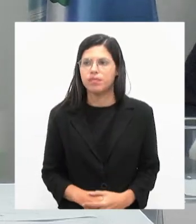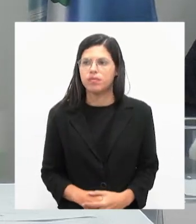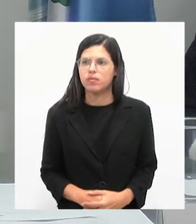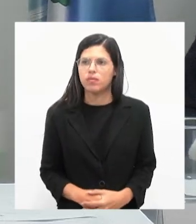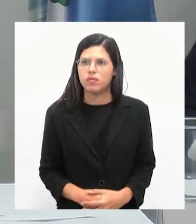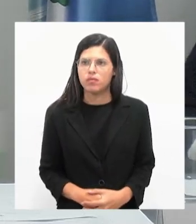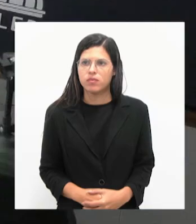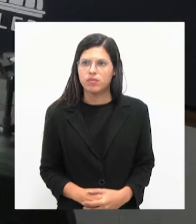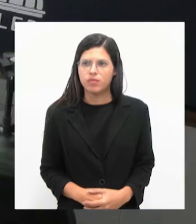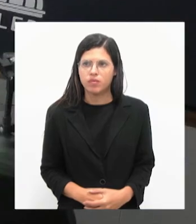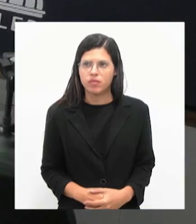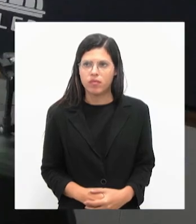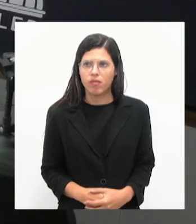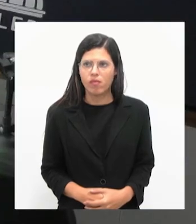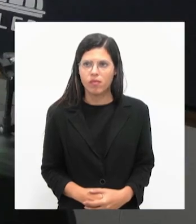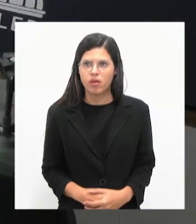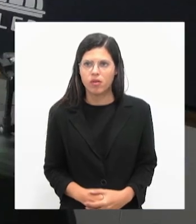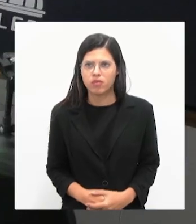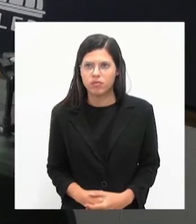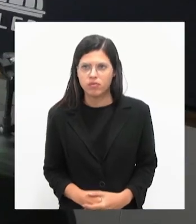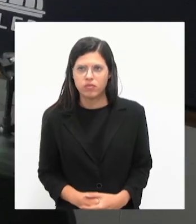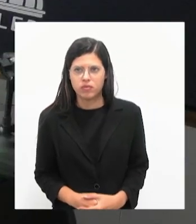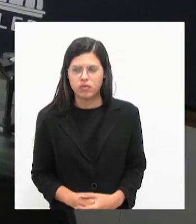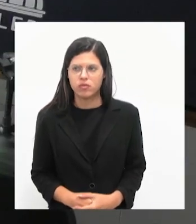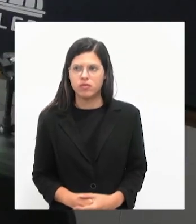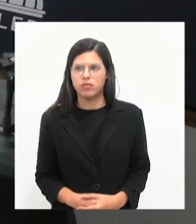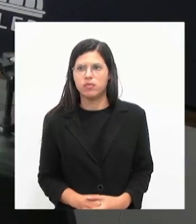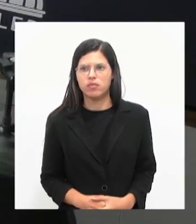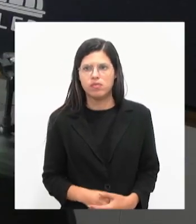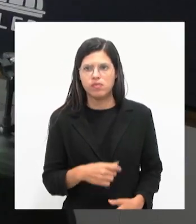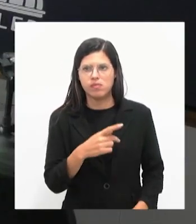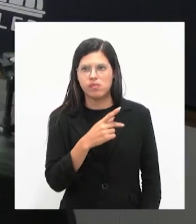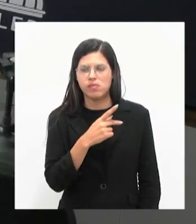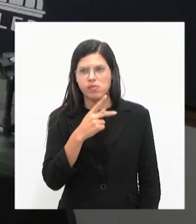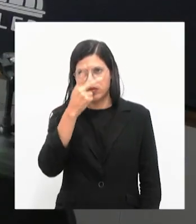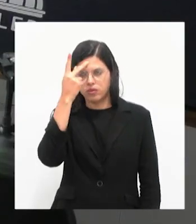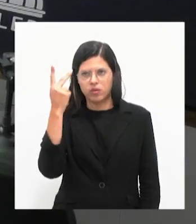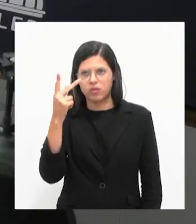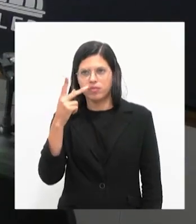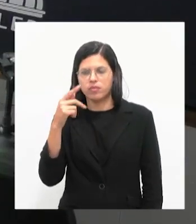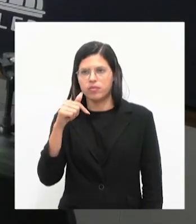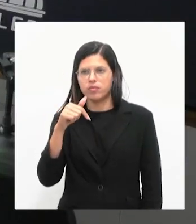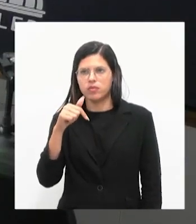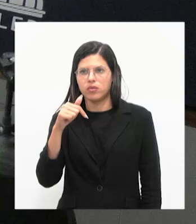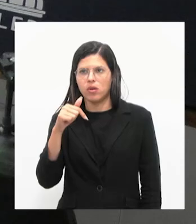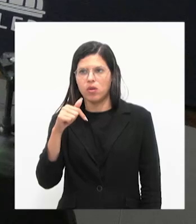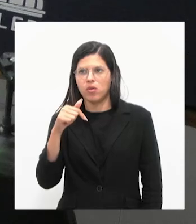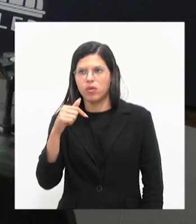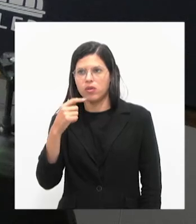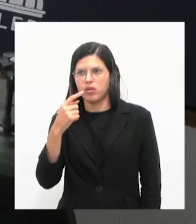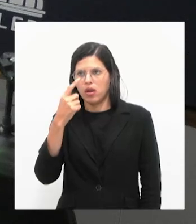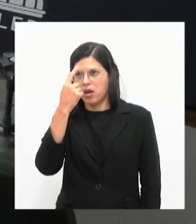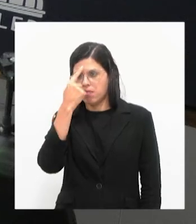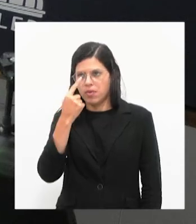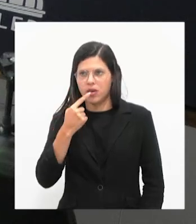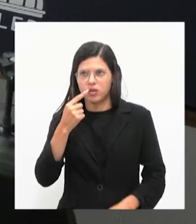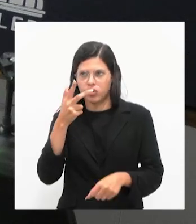Excelência, enquanto o presidente vai respondendo, para o pessoal da imagem do vídeo aí, passar os registros que